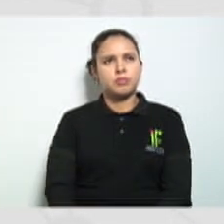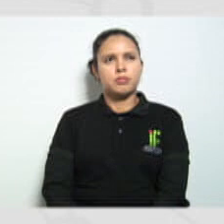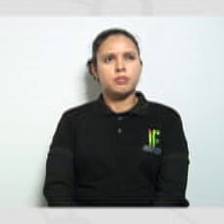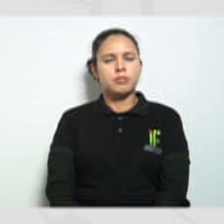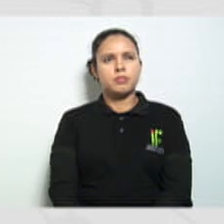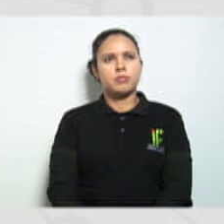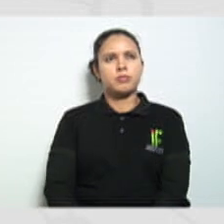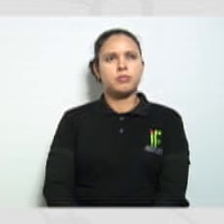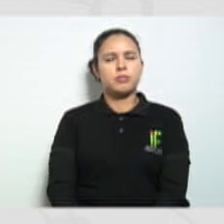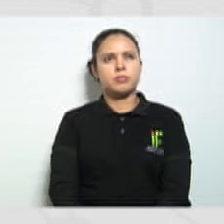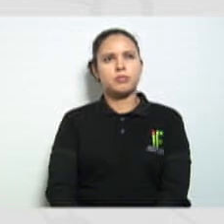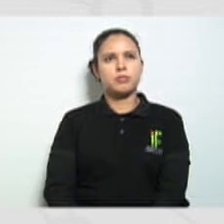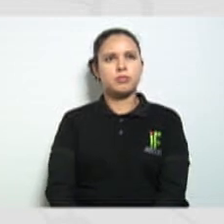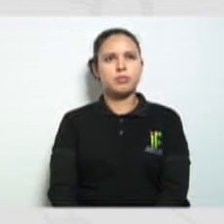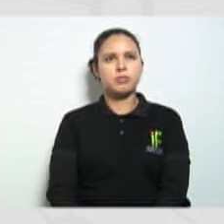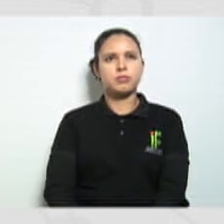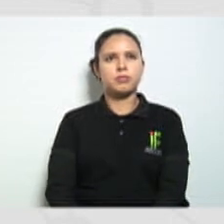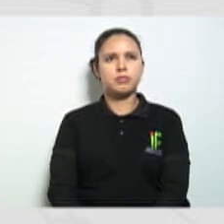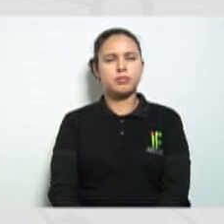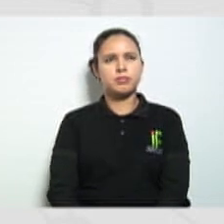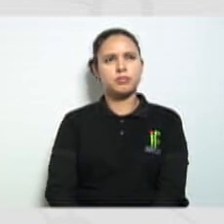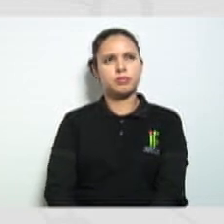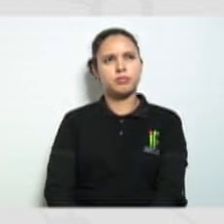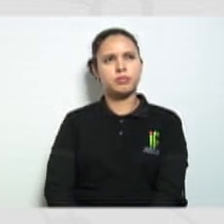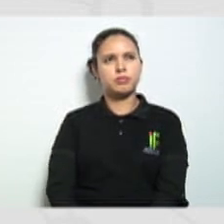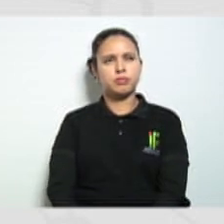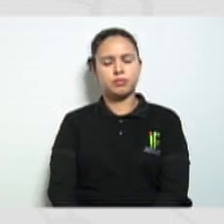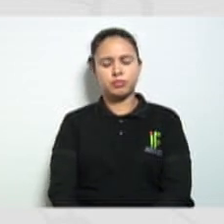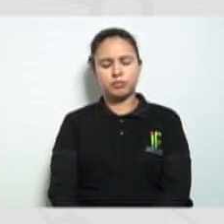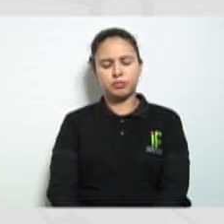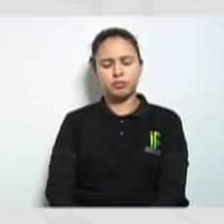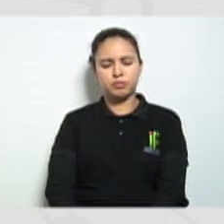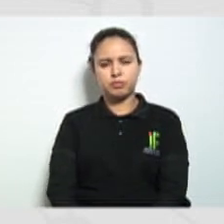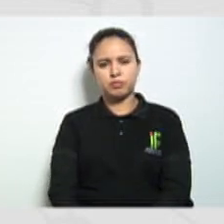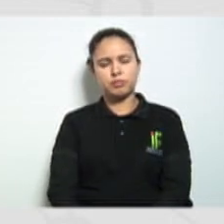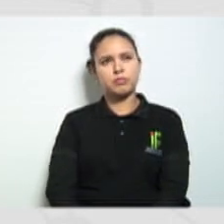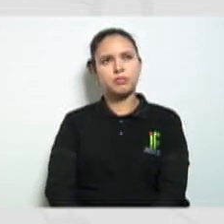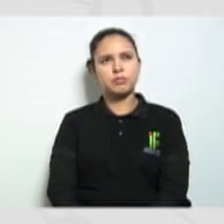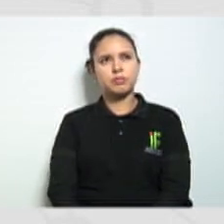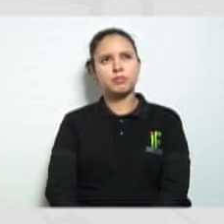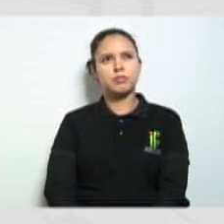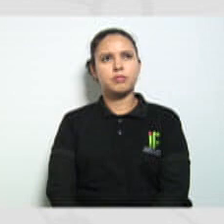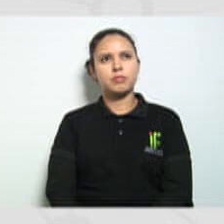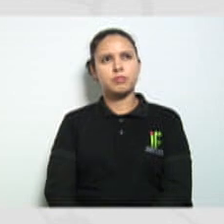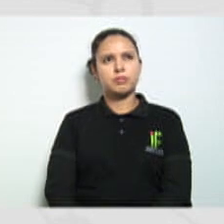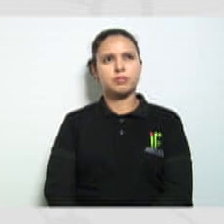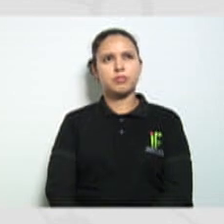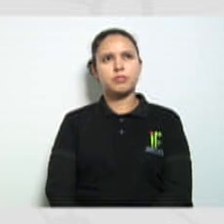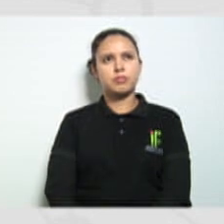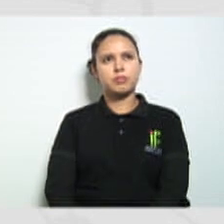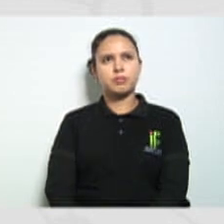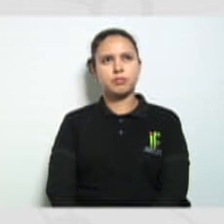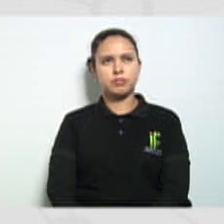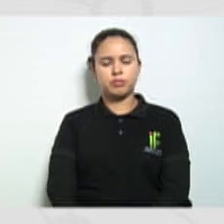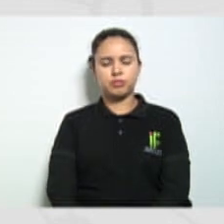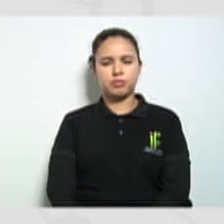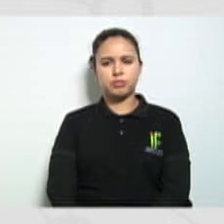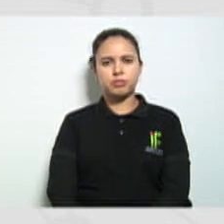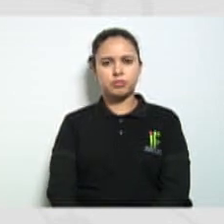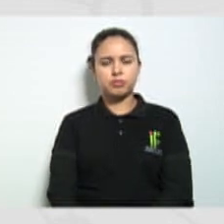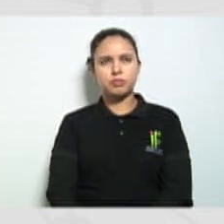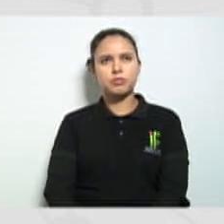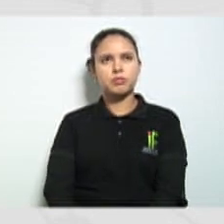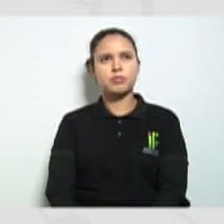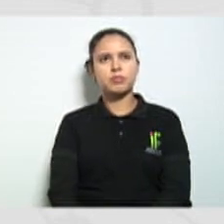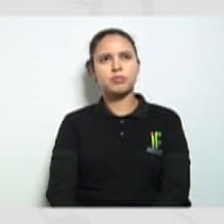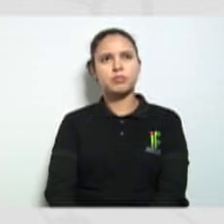circulante abriga valores cuja realização se dará dentro do exercício social seguinte. Ok, então nós temos aqui,